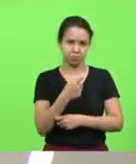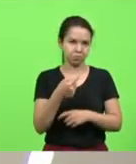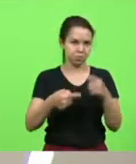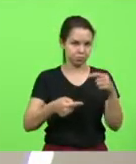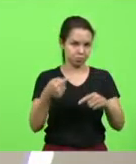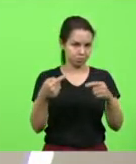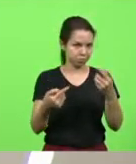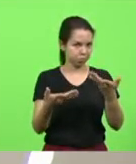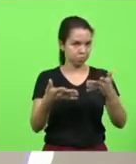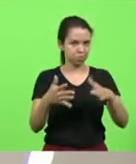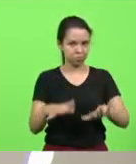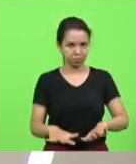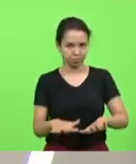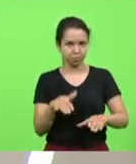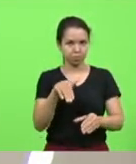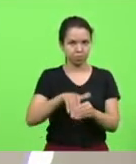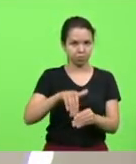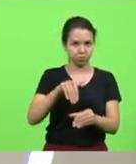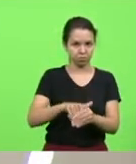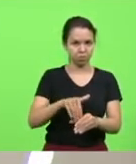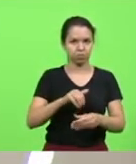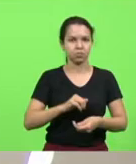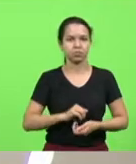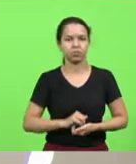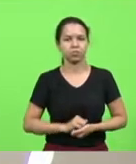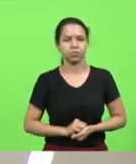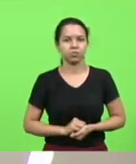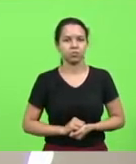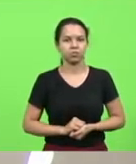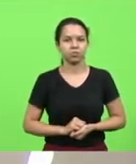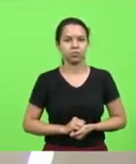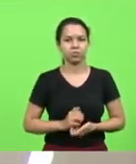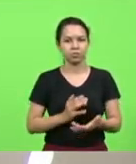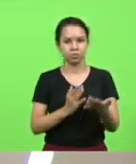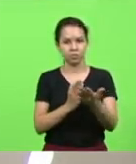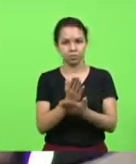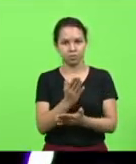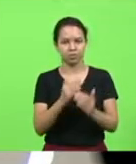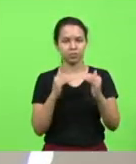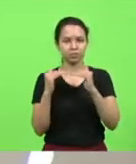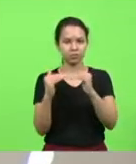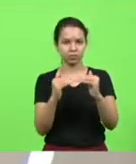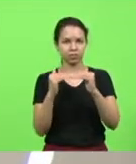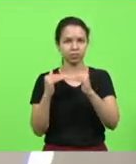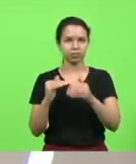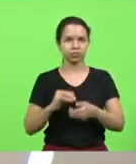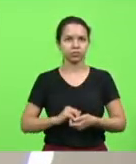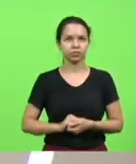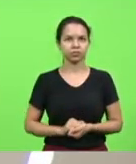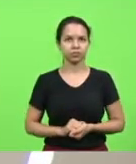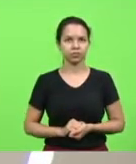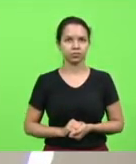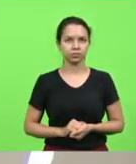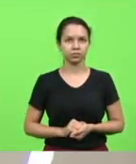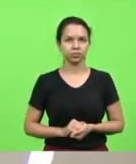votação, deputados que aprovam permaneçam como se encontram. Aprovado por unanimidade.